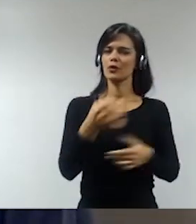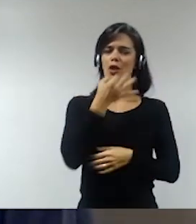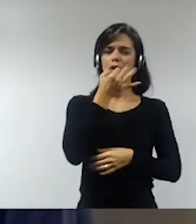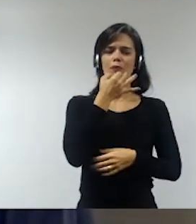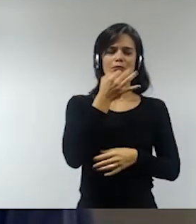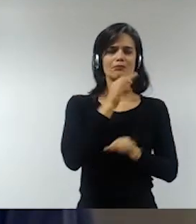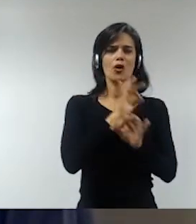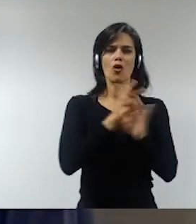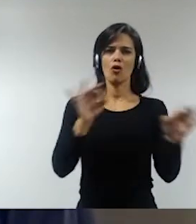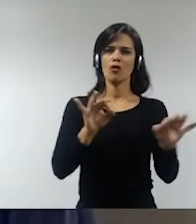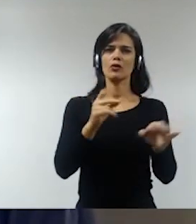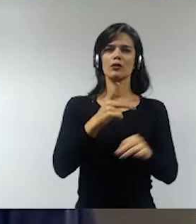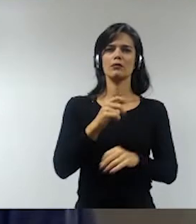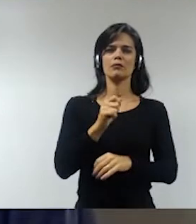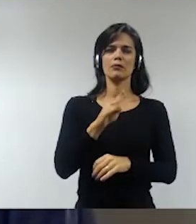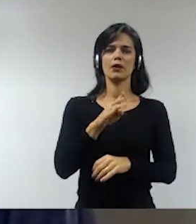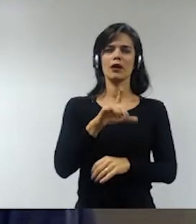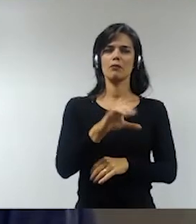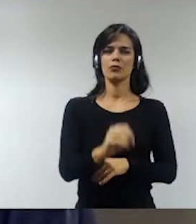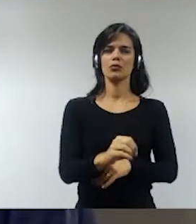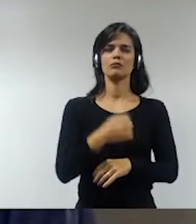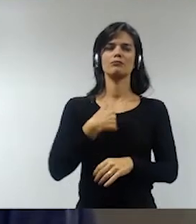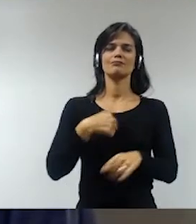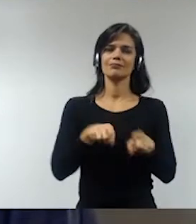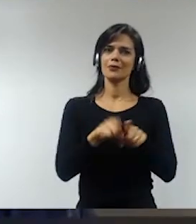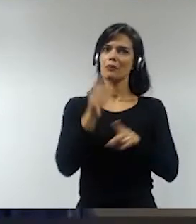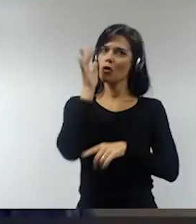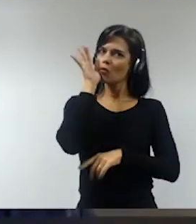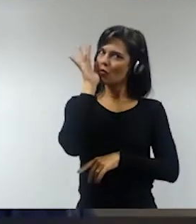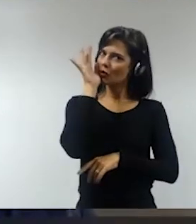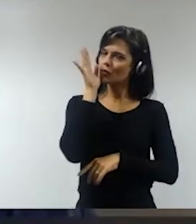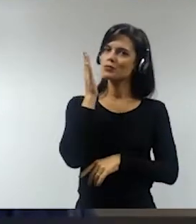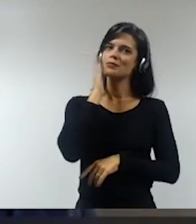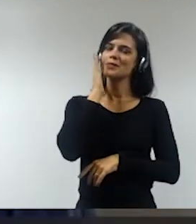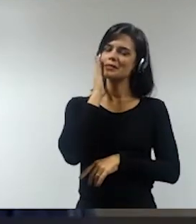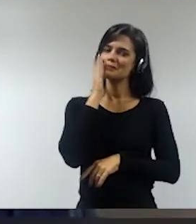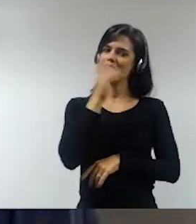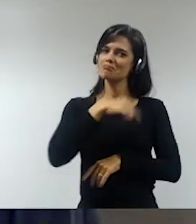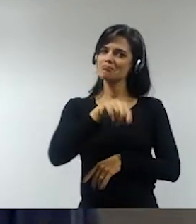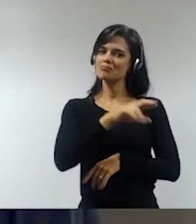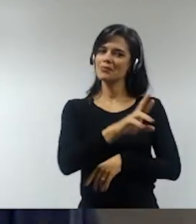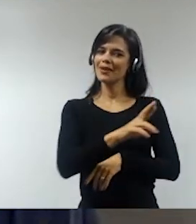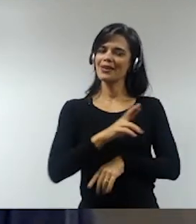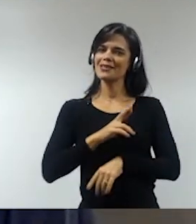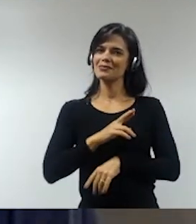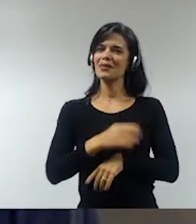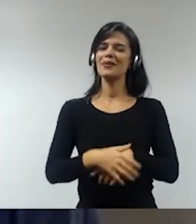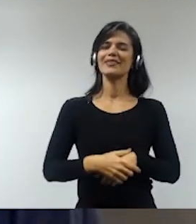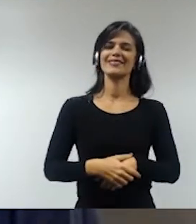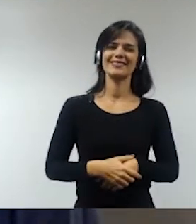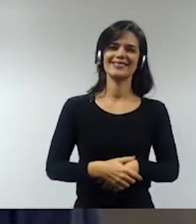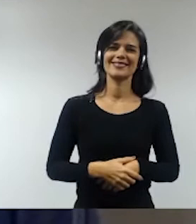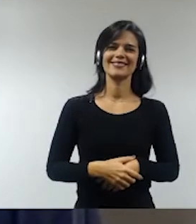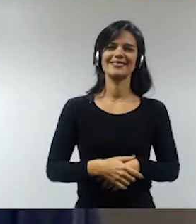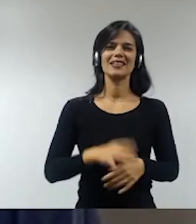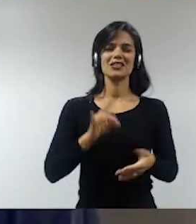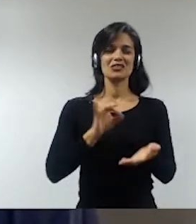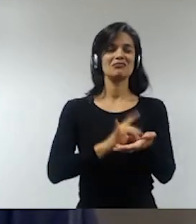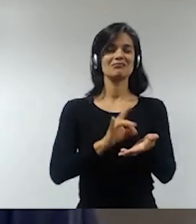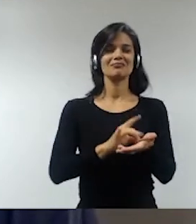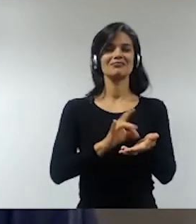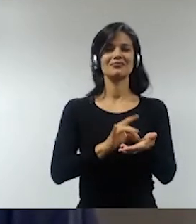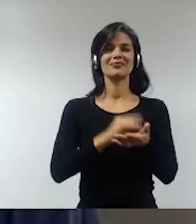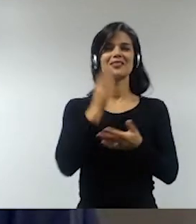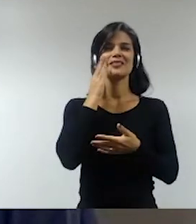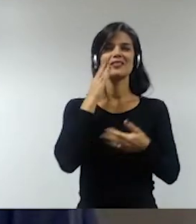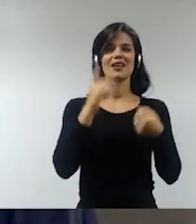observações, Pablo. E eu também estou curioso para ouvir as doutoras e realmente a compatibilização do